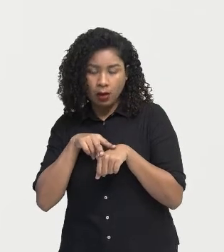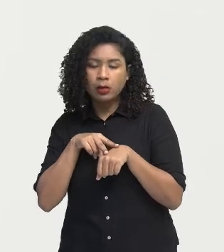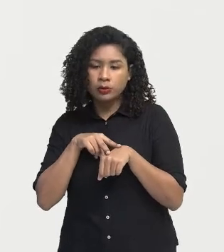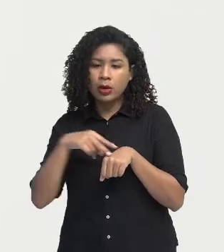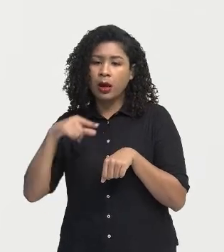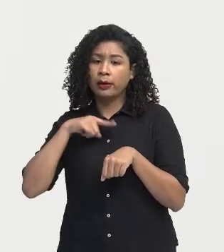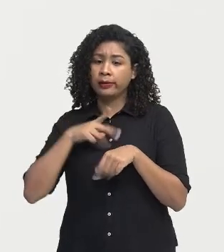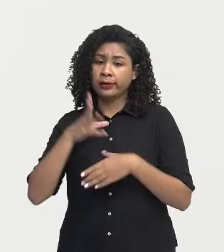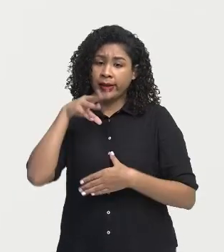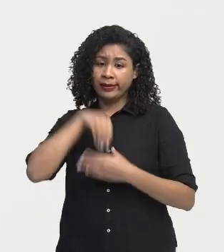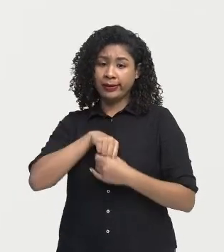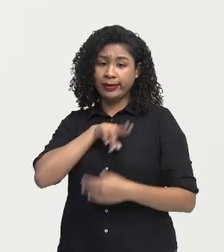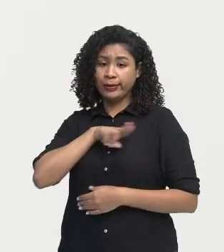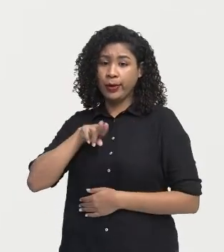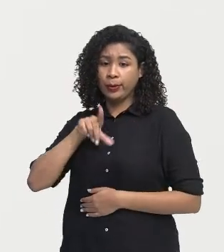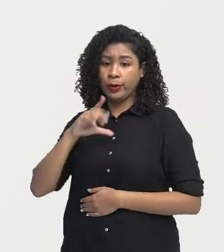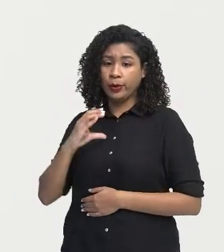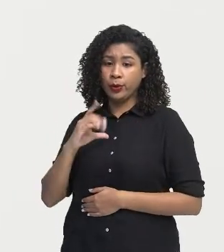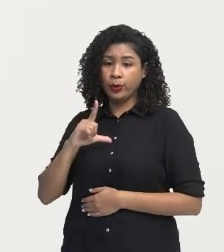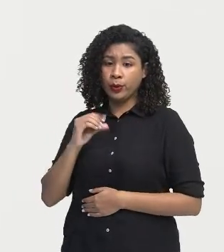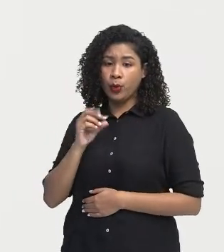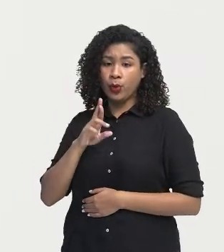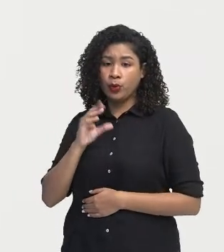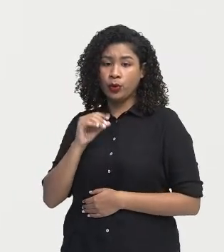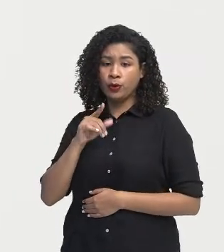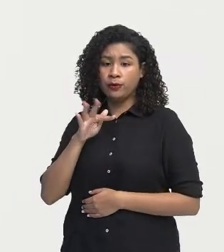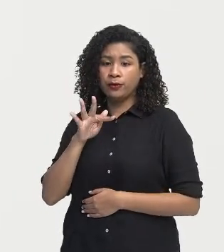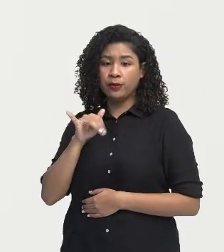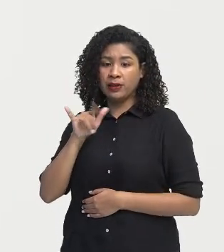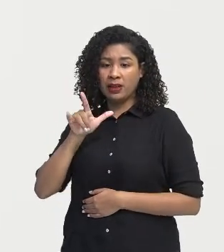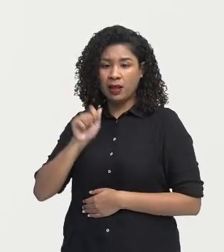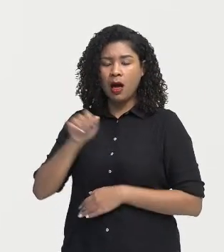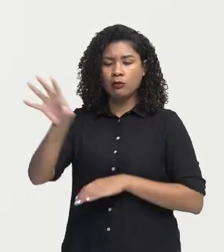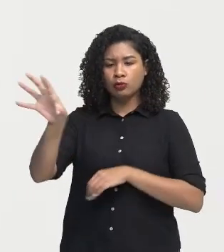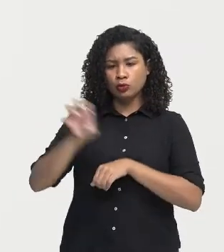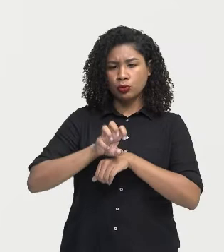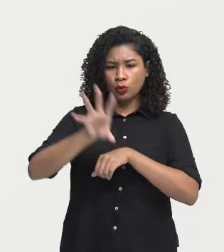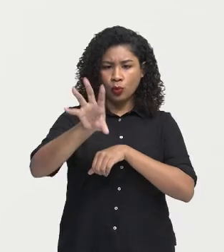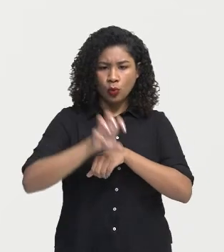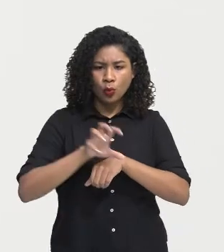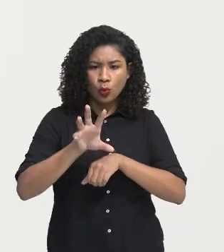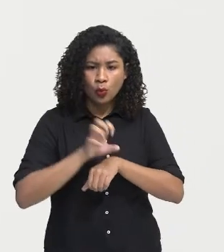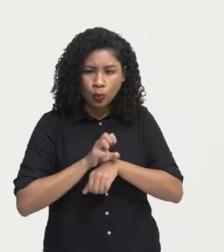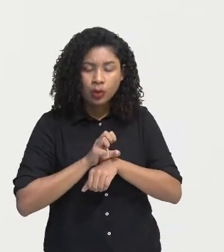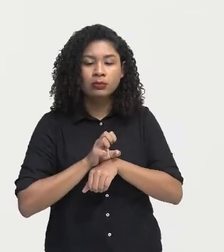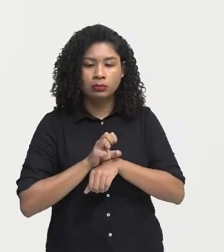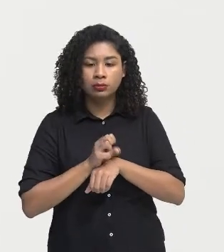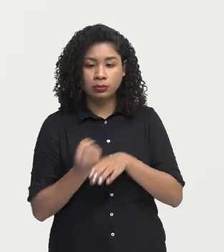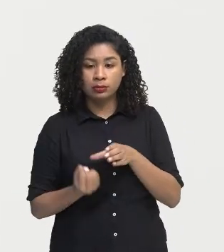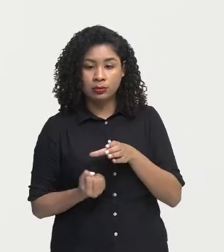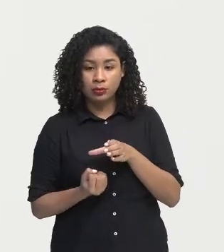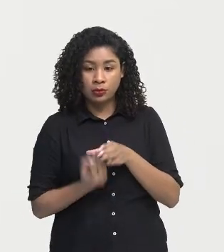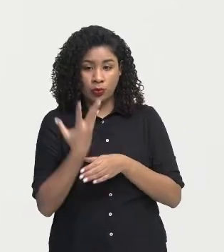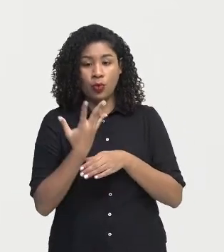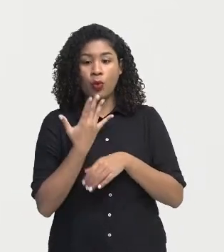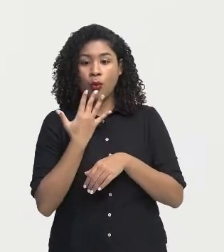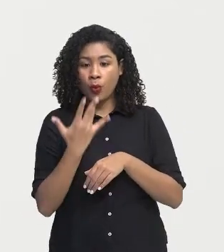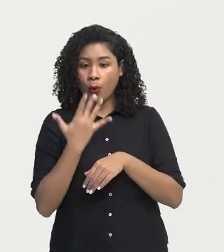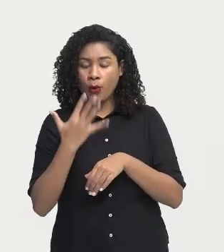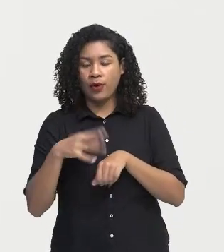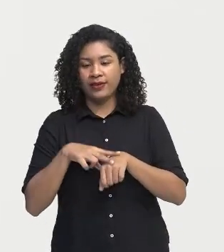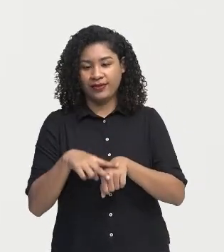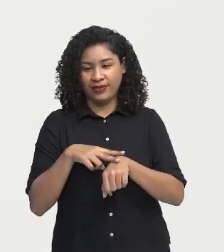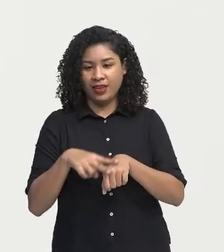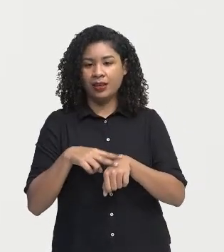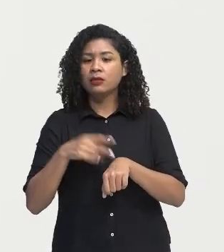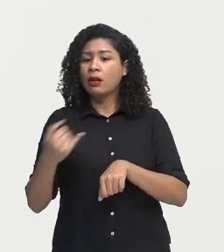de clorofila, que vai dar essa pigmentação verde. E aí o cloroplasto, ele é bem importante porque algas e